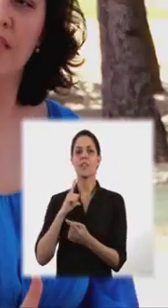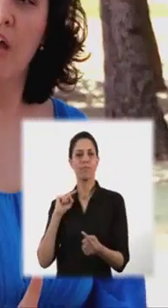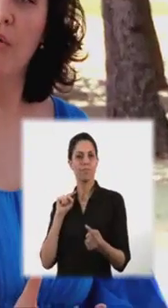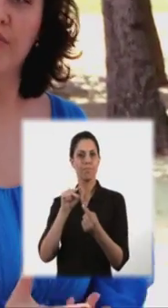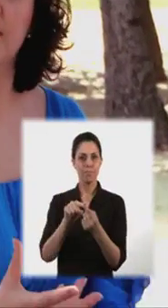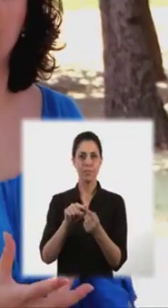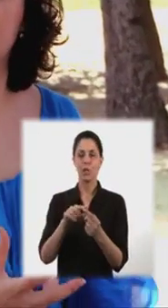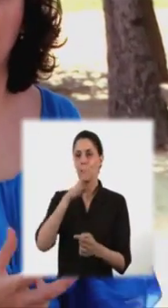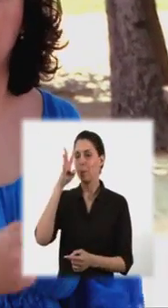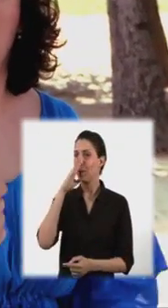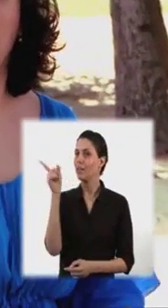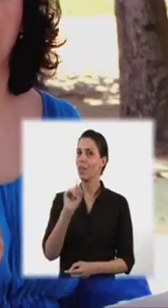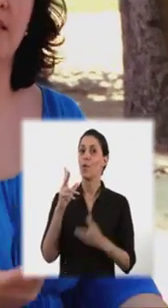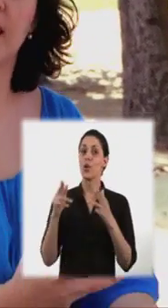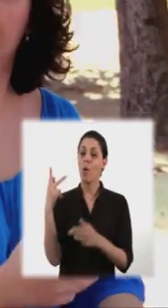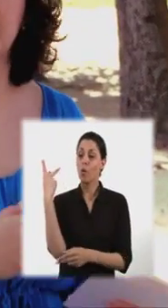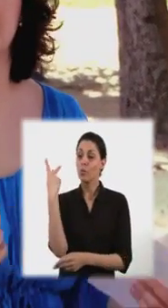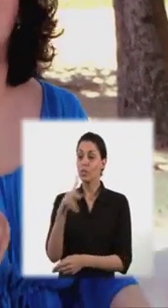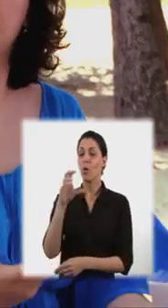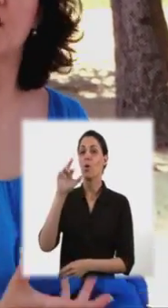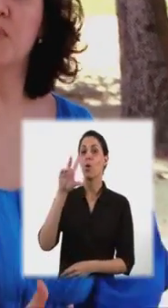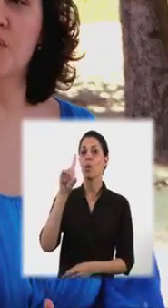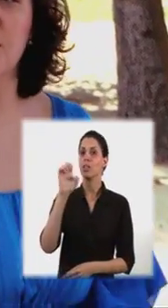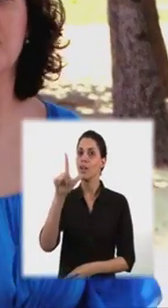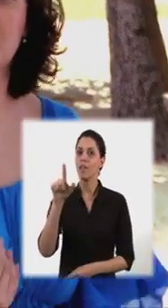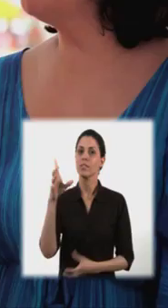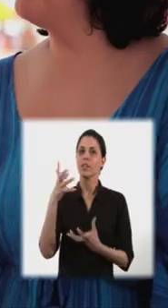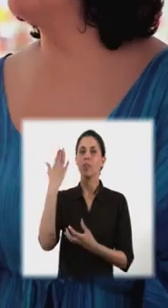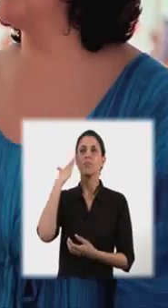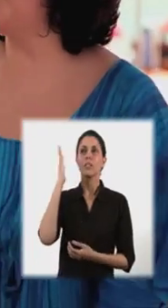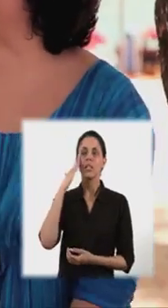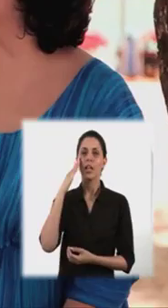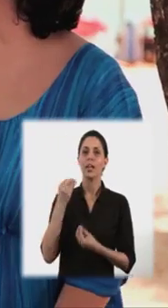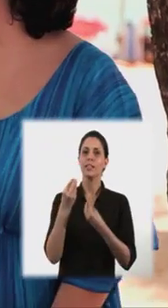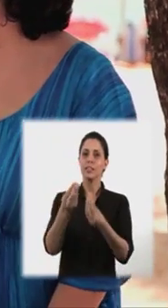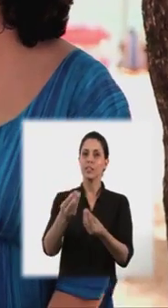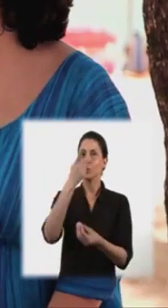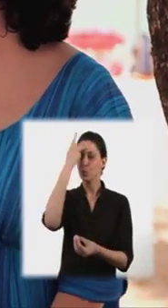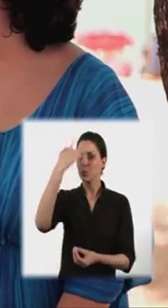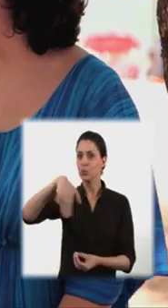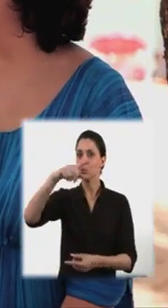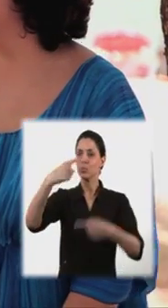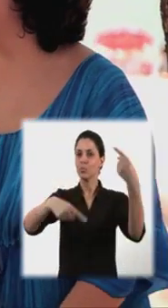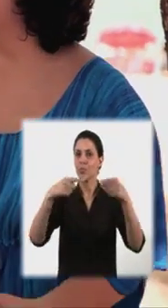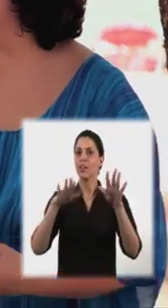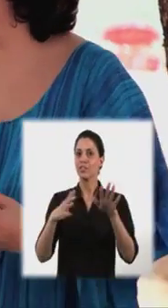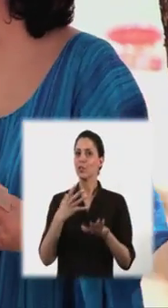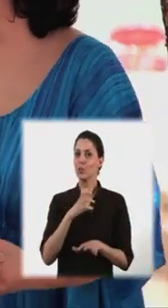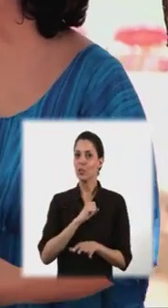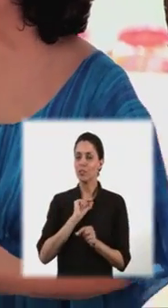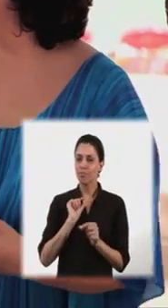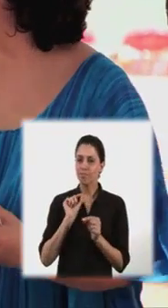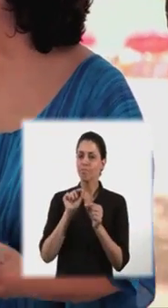com o seu cordel. Você está ali para entender, para sensibilizar as pessoas, mas às vezes você pode colocar uma pitadinha de alguma coisa, né, para